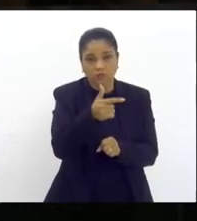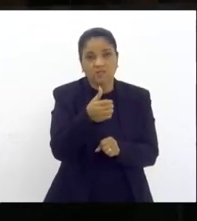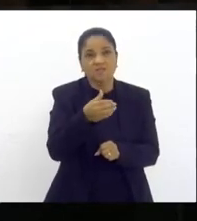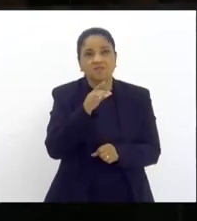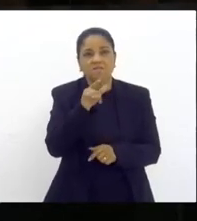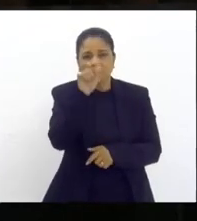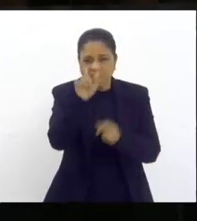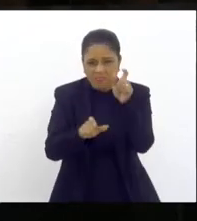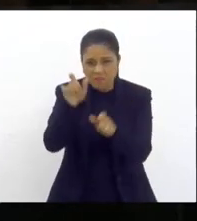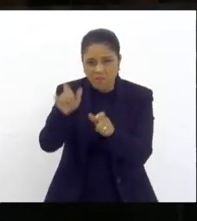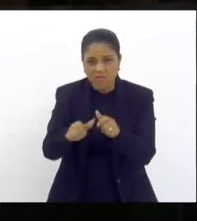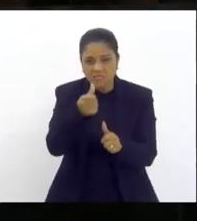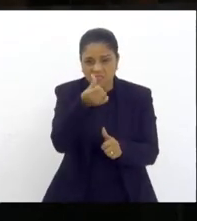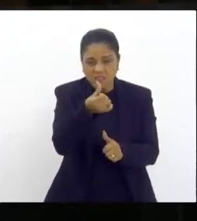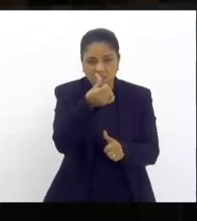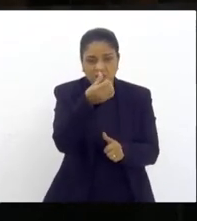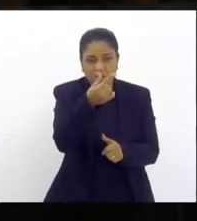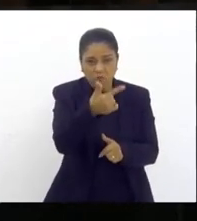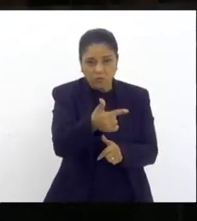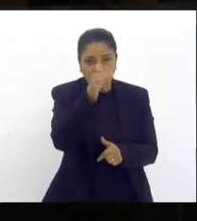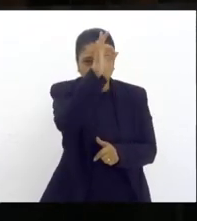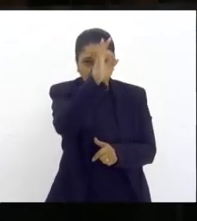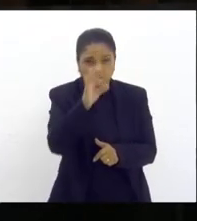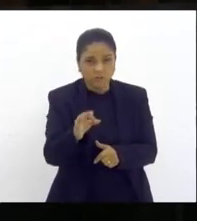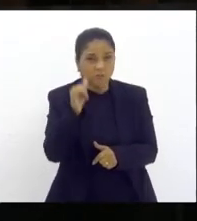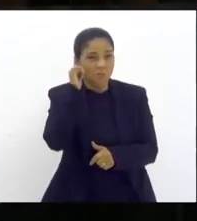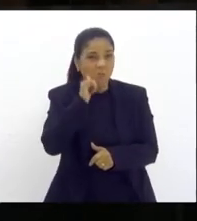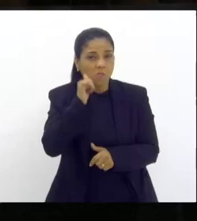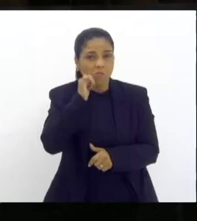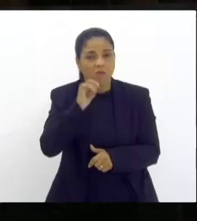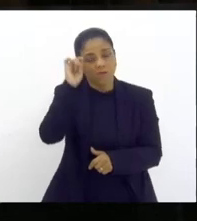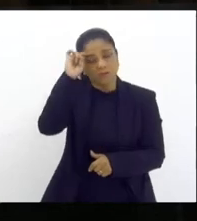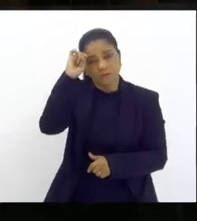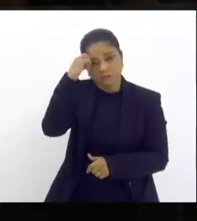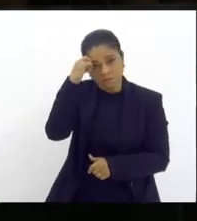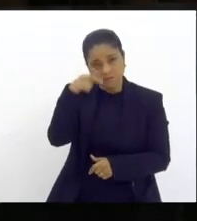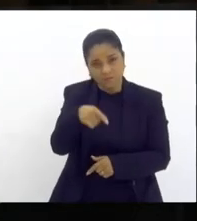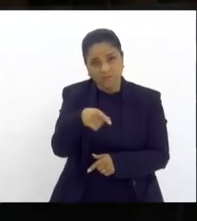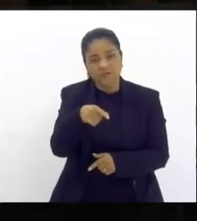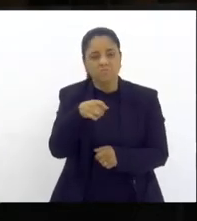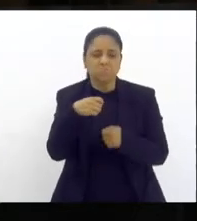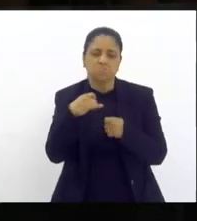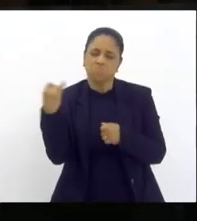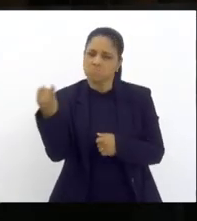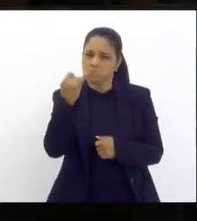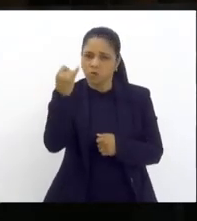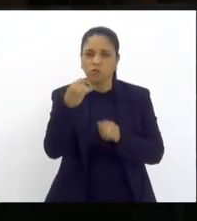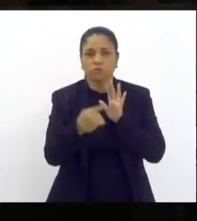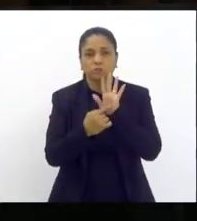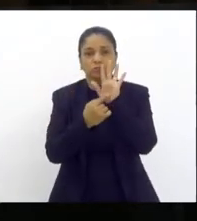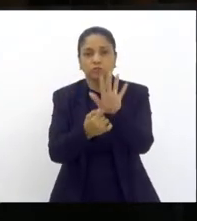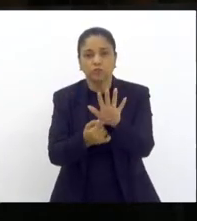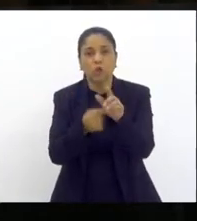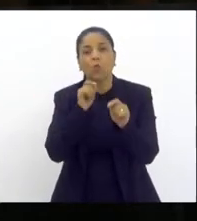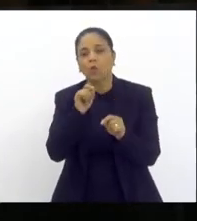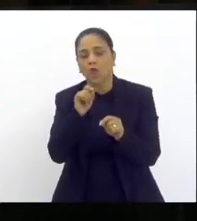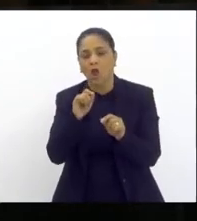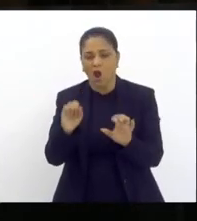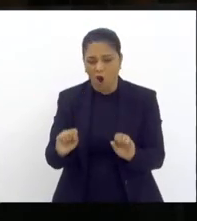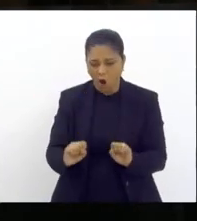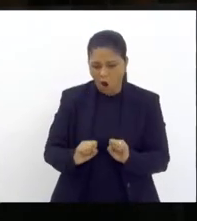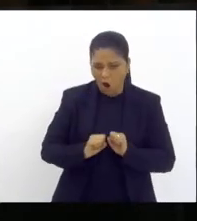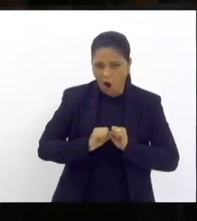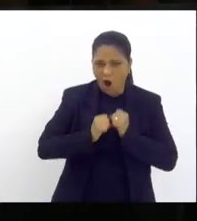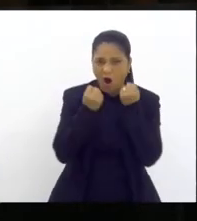62% são mulheres negras. E é importante destacar que esses casos são movidos pelo ódio e, em sua